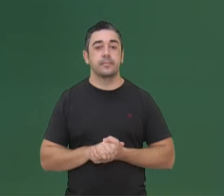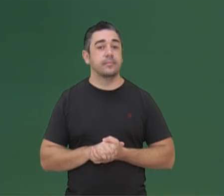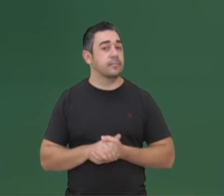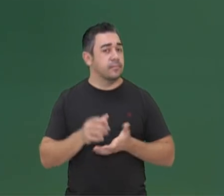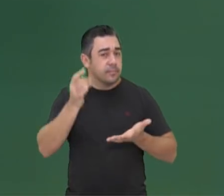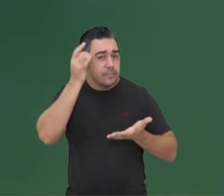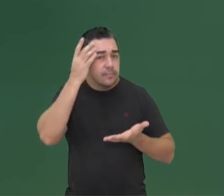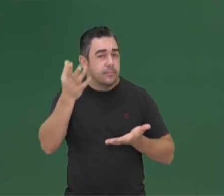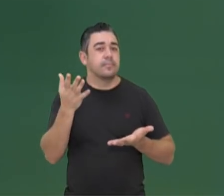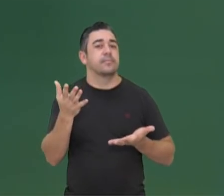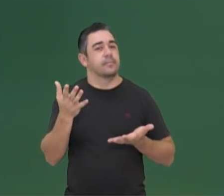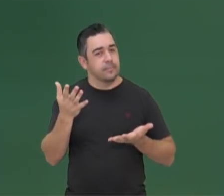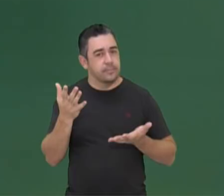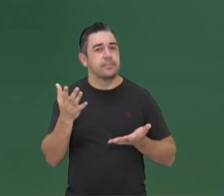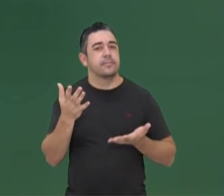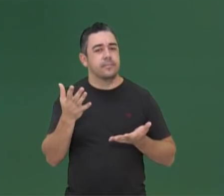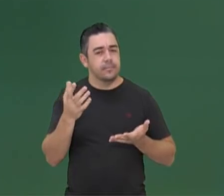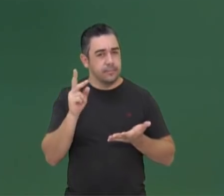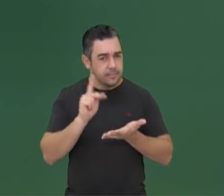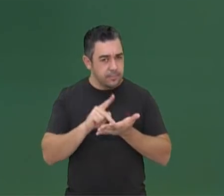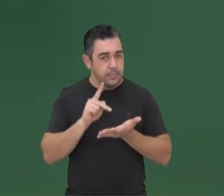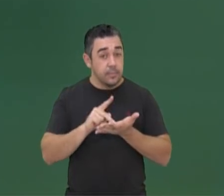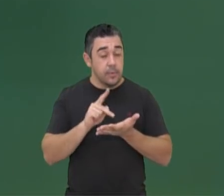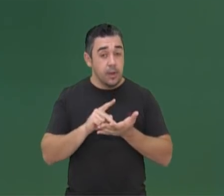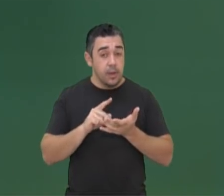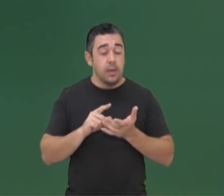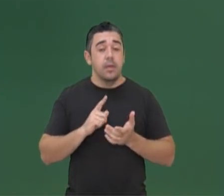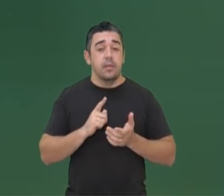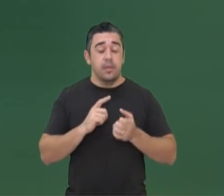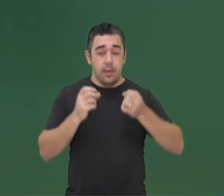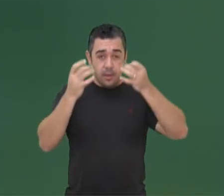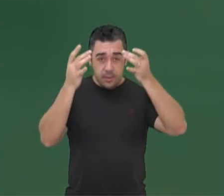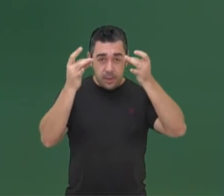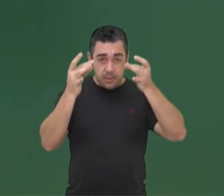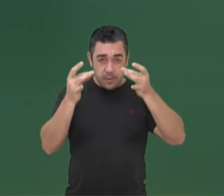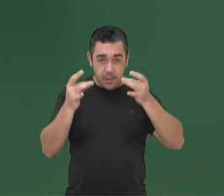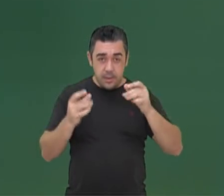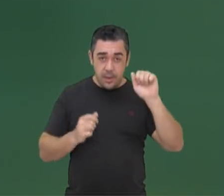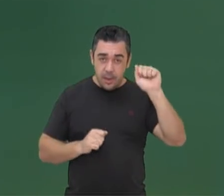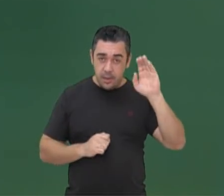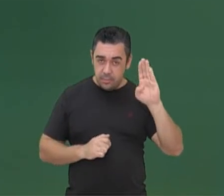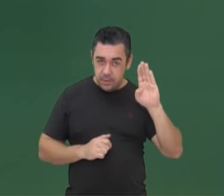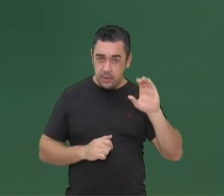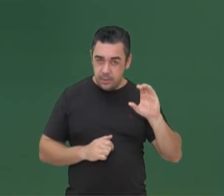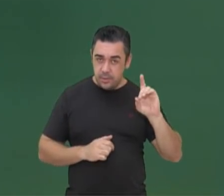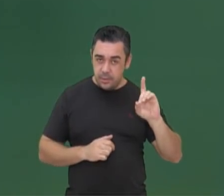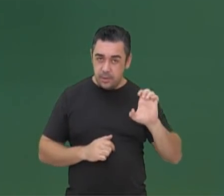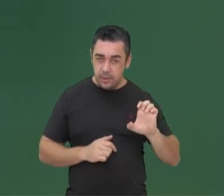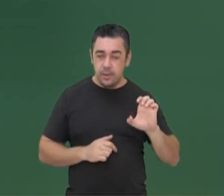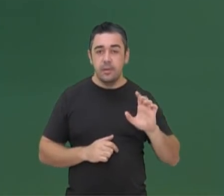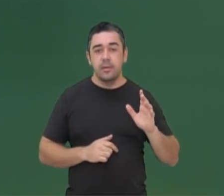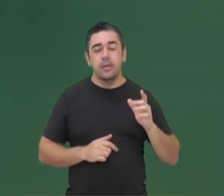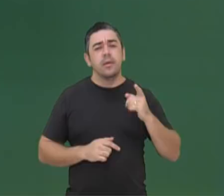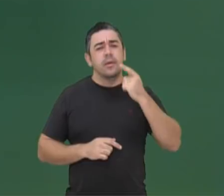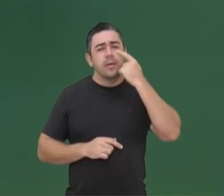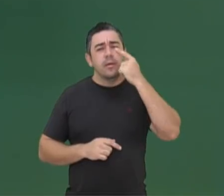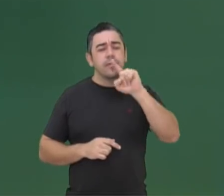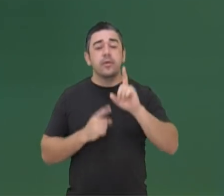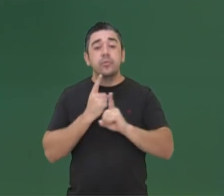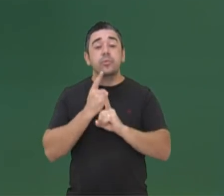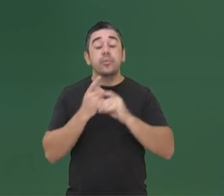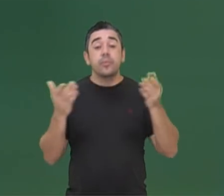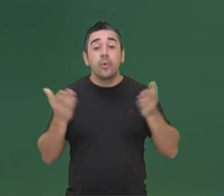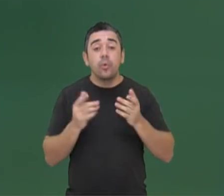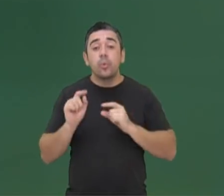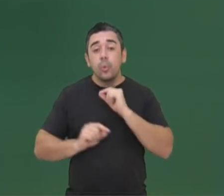Muito fácil esse exercício, não é verdade? Eu vou contar todas essas ciências para vocês. Então, vocês descobriram hoje, conheceram